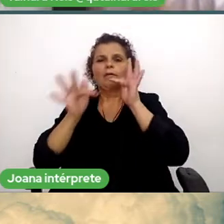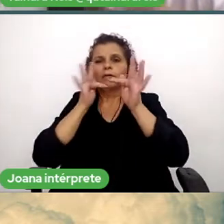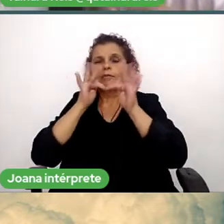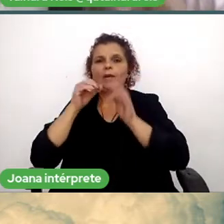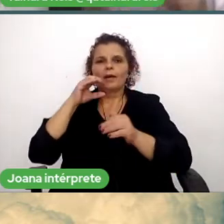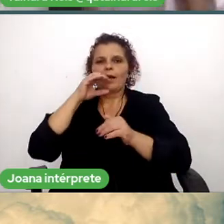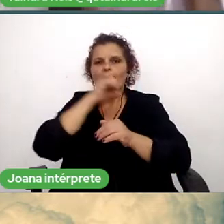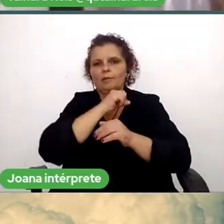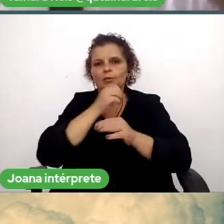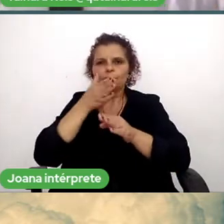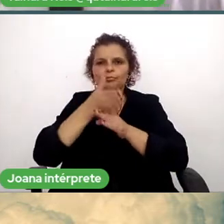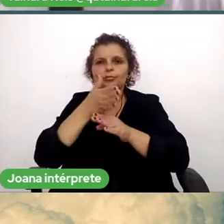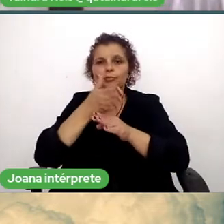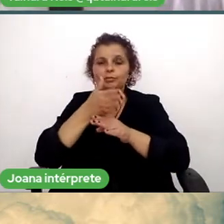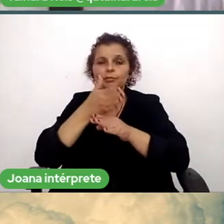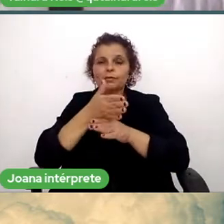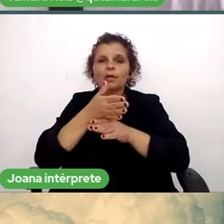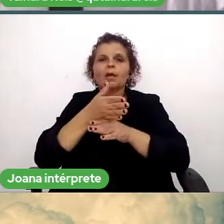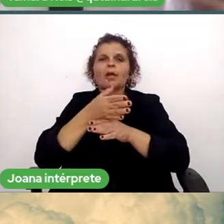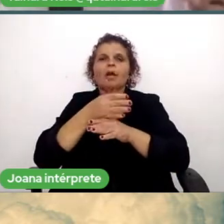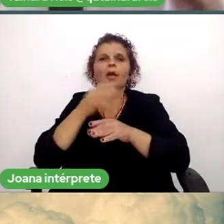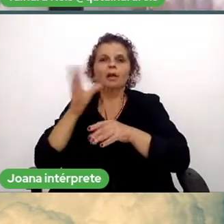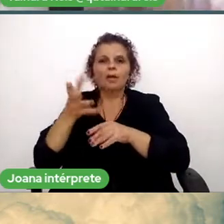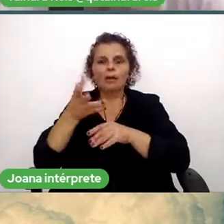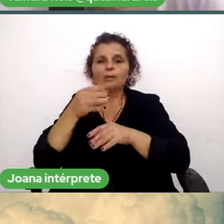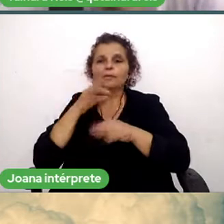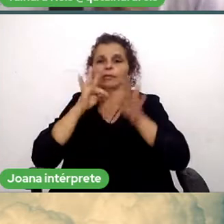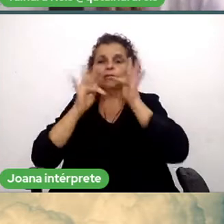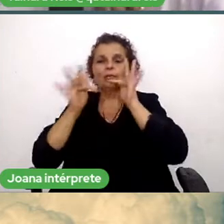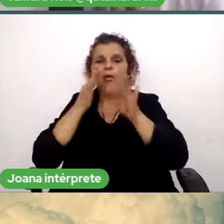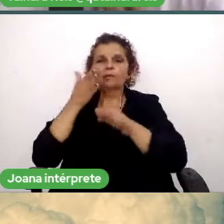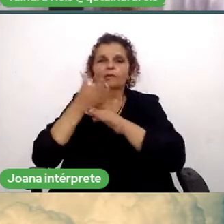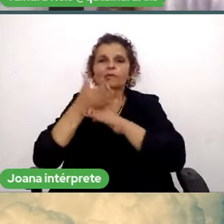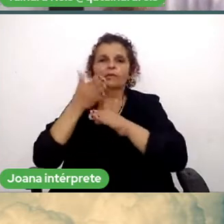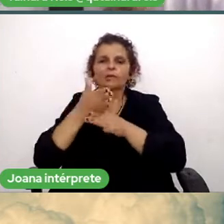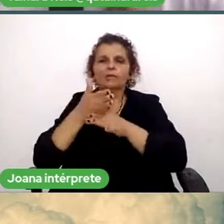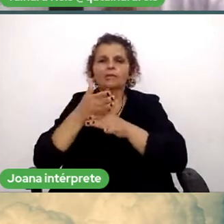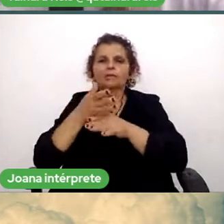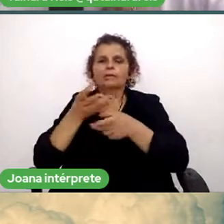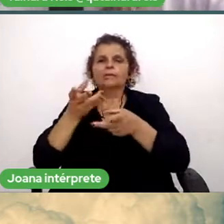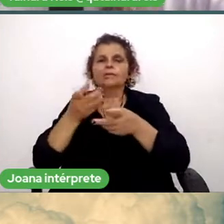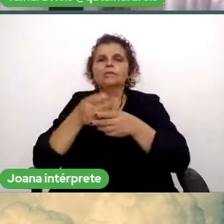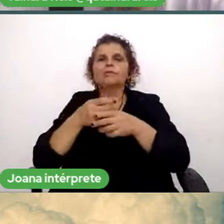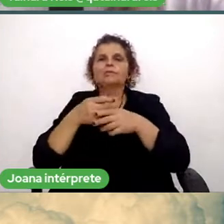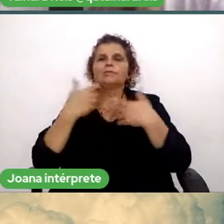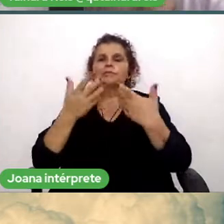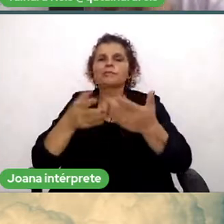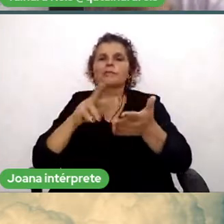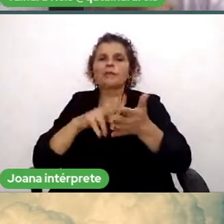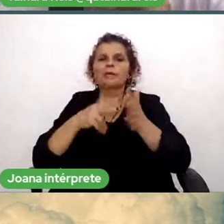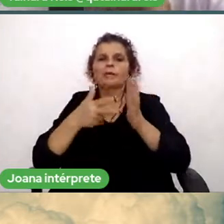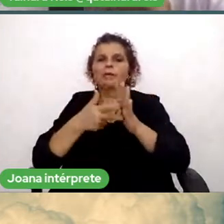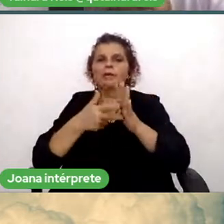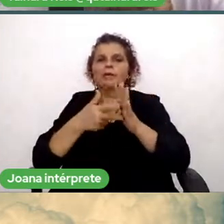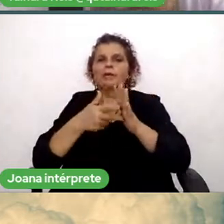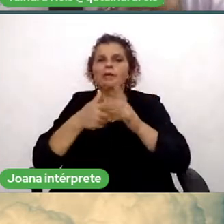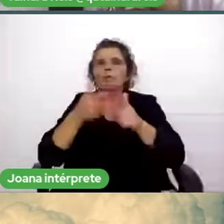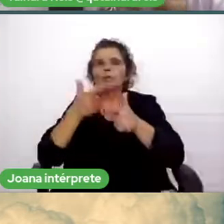frequente, né? A agilidade, ela envolve feedback rápido e frequente, como a gente está vendo aí. Então, isso significa que se a gente tiver